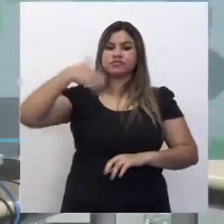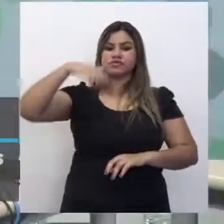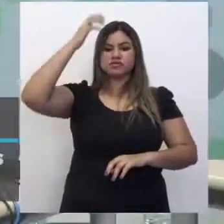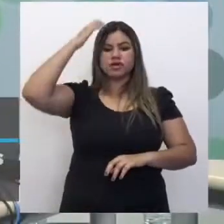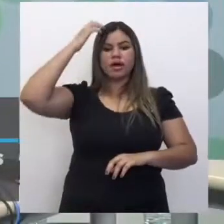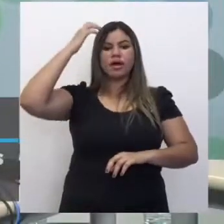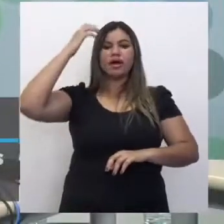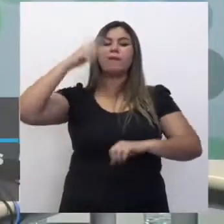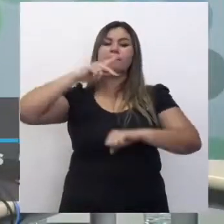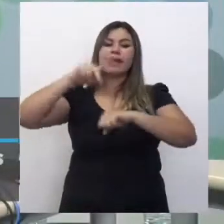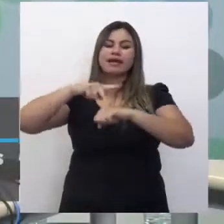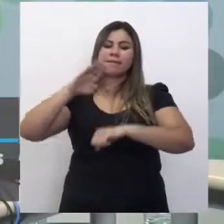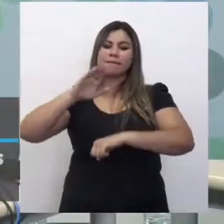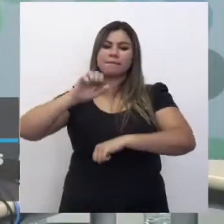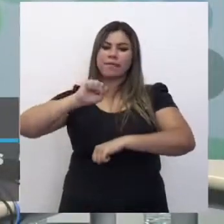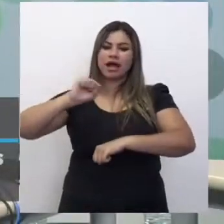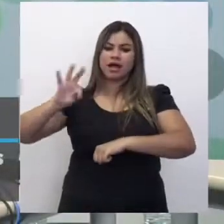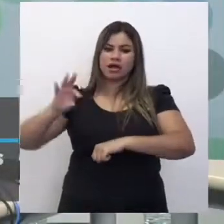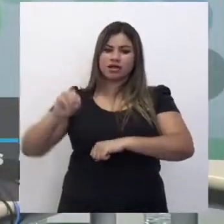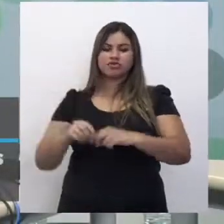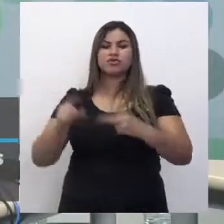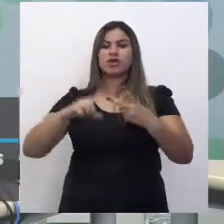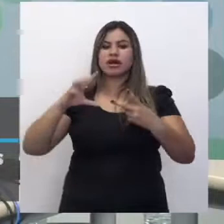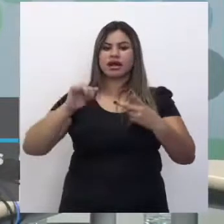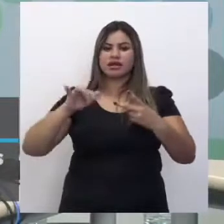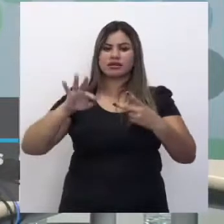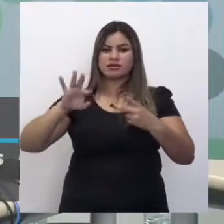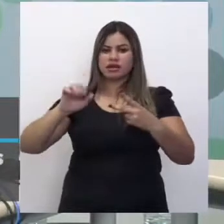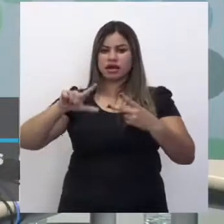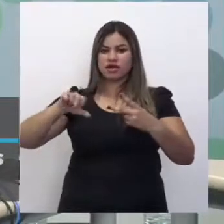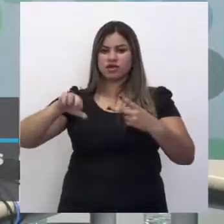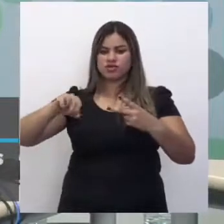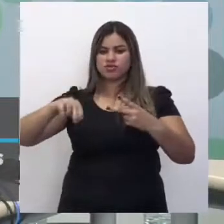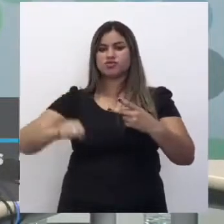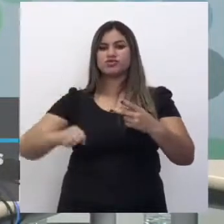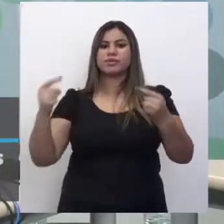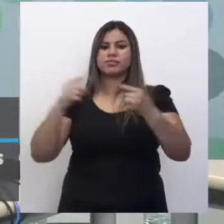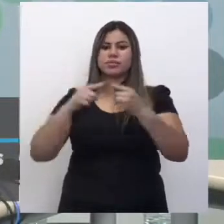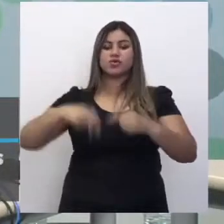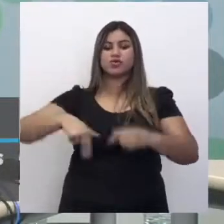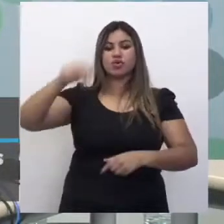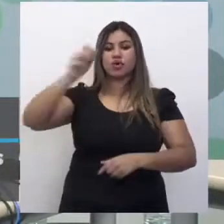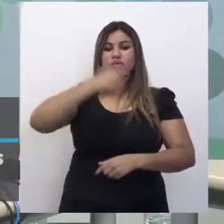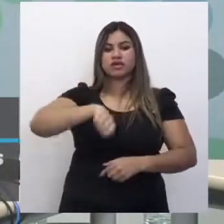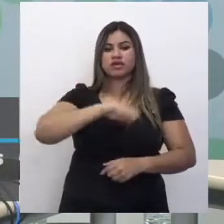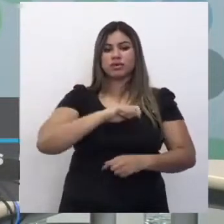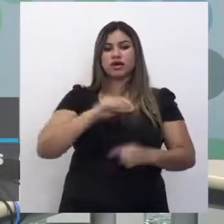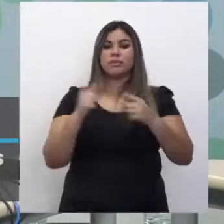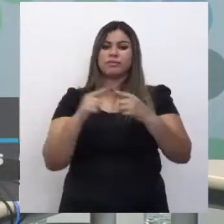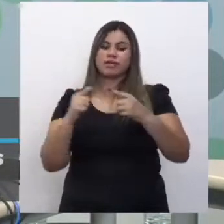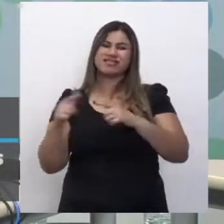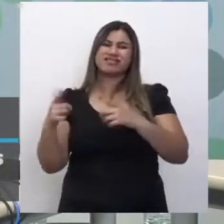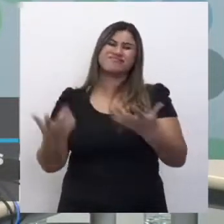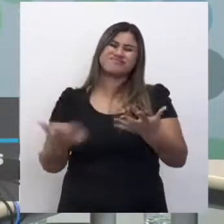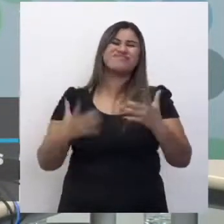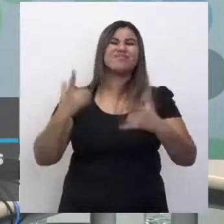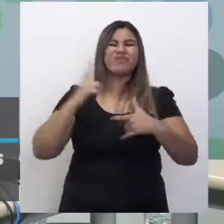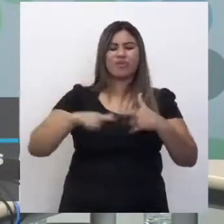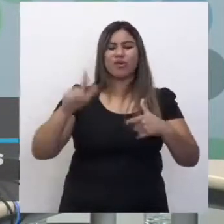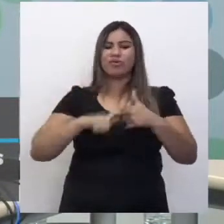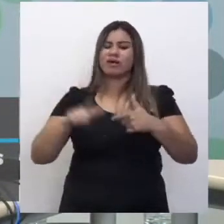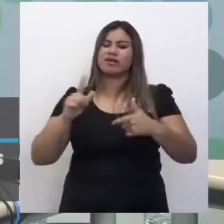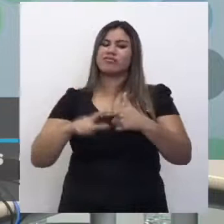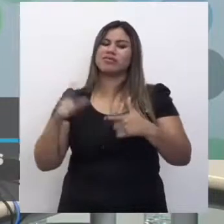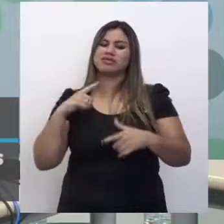País Basco, né, da Catalunha, ali que fica no norte da Espanha, que até hoje existem questões, né?